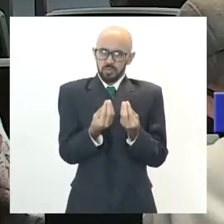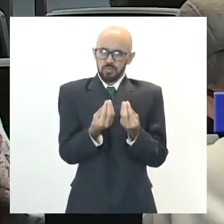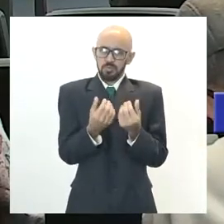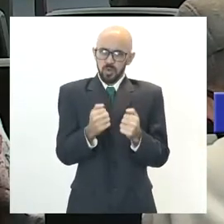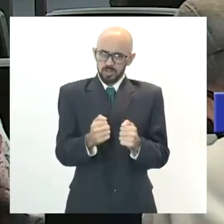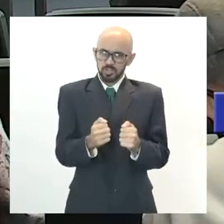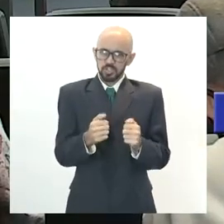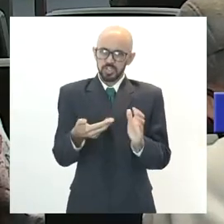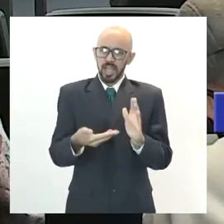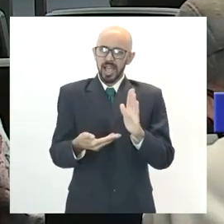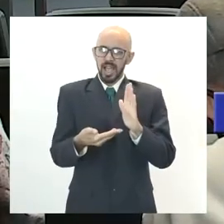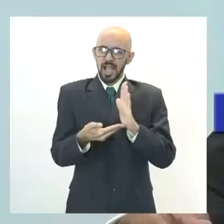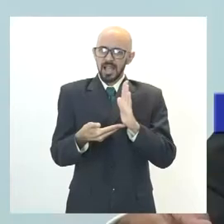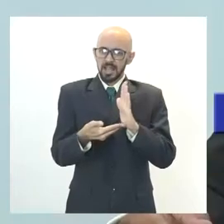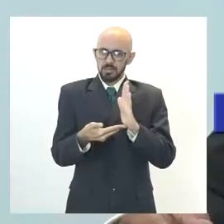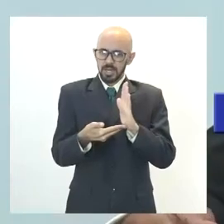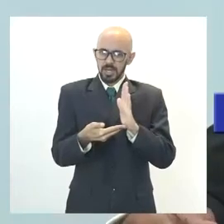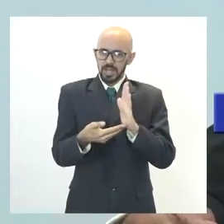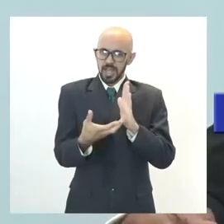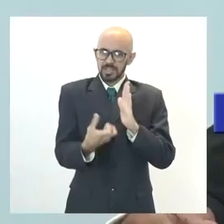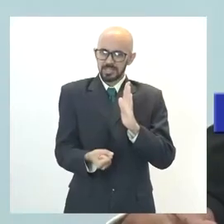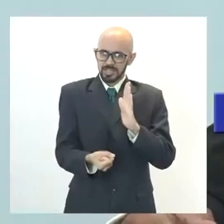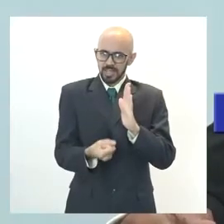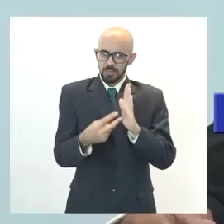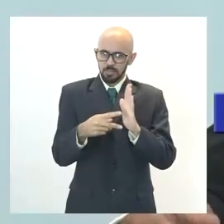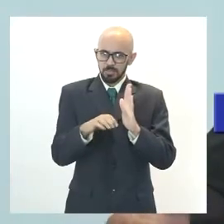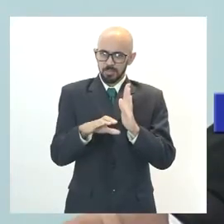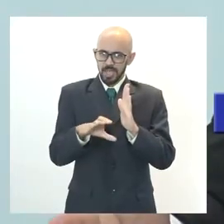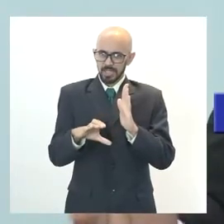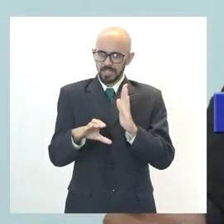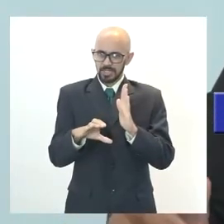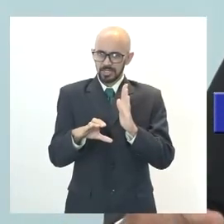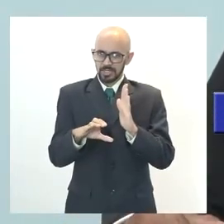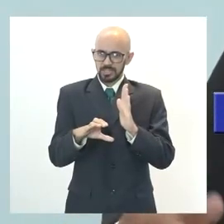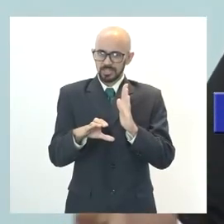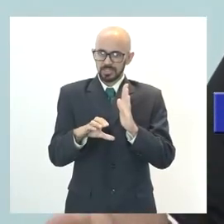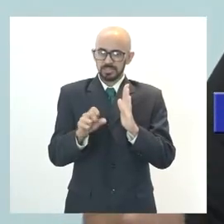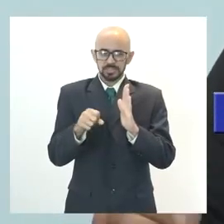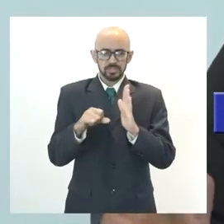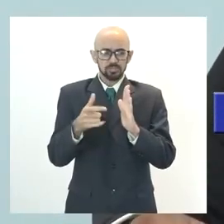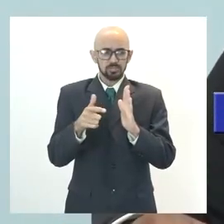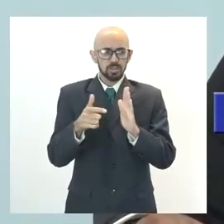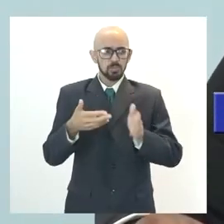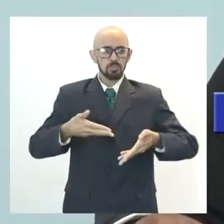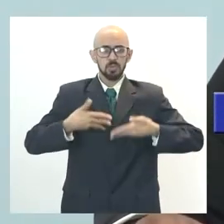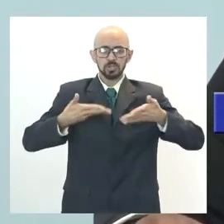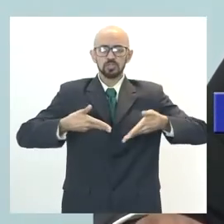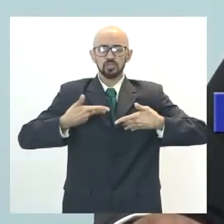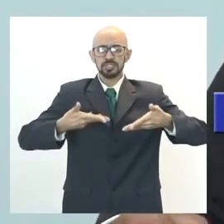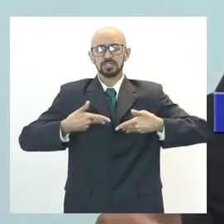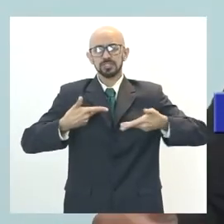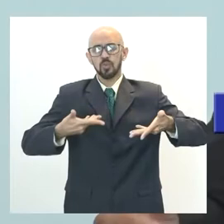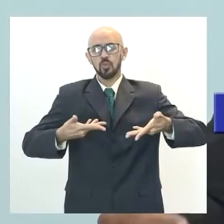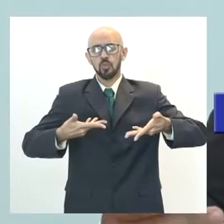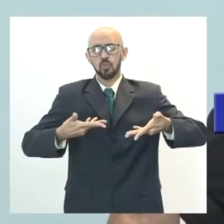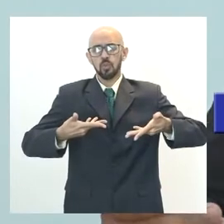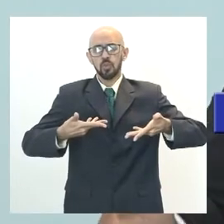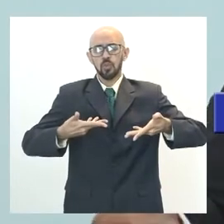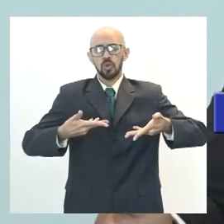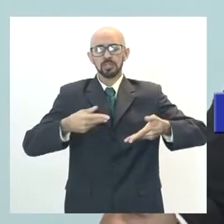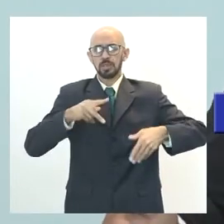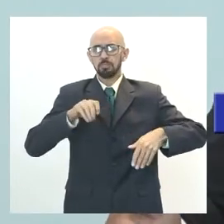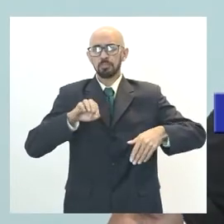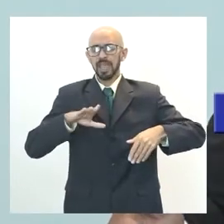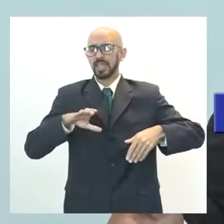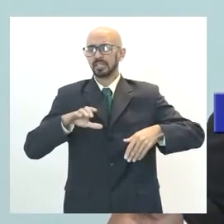aceitar uma peque uma uma iniciativa dessa sem motivação é o que você falou essa até que não